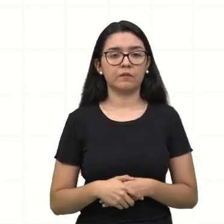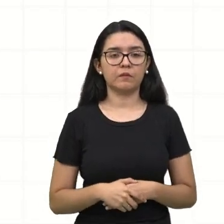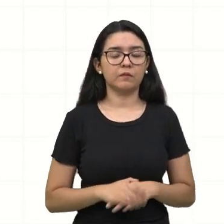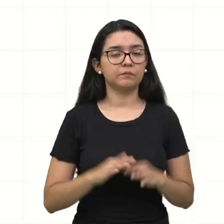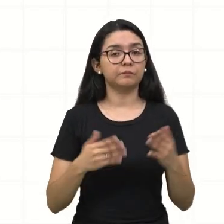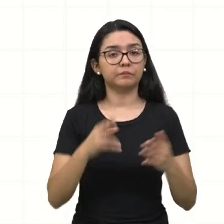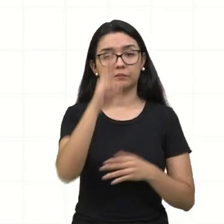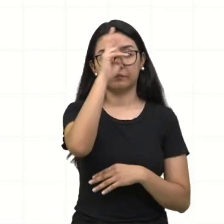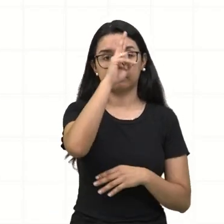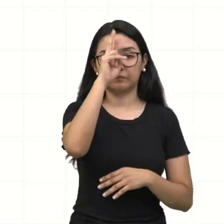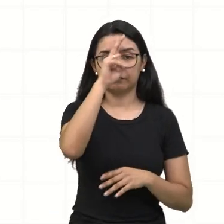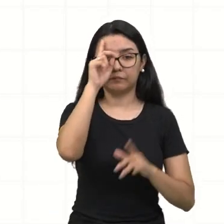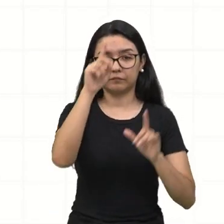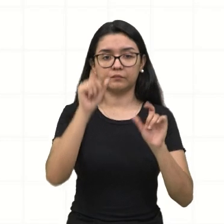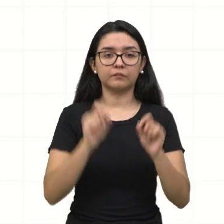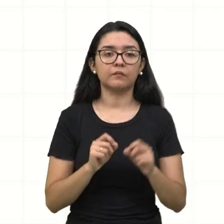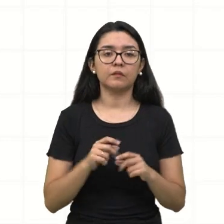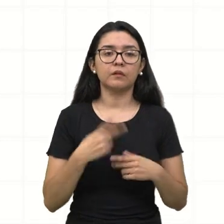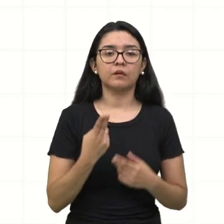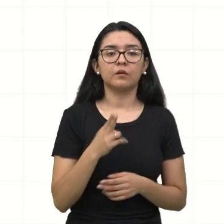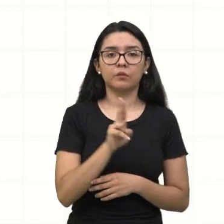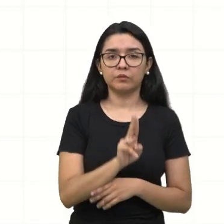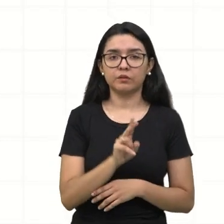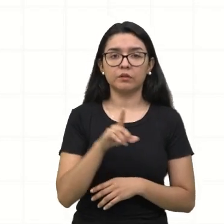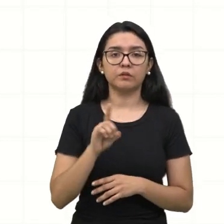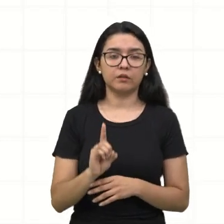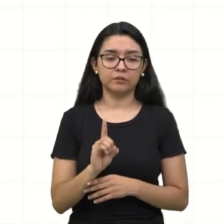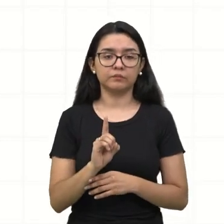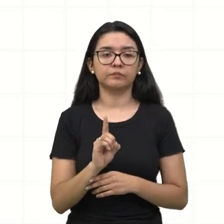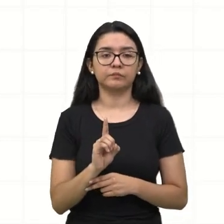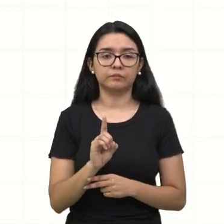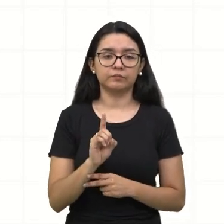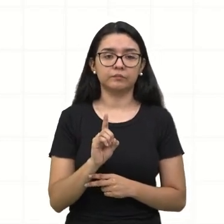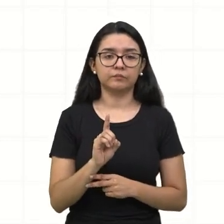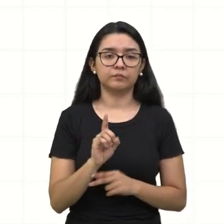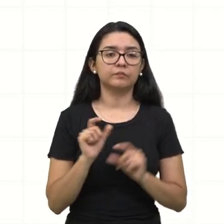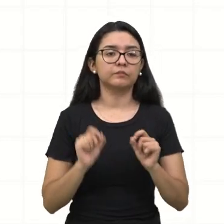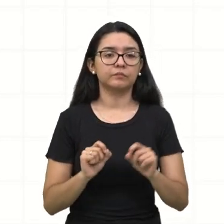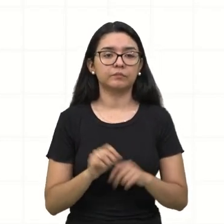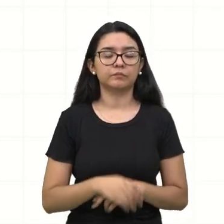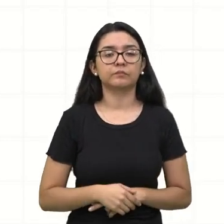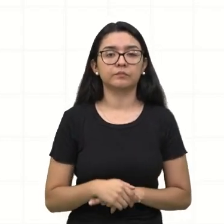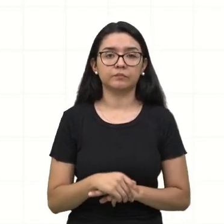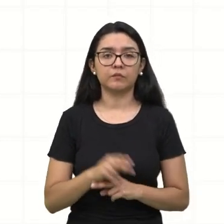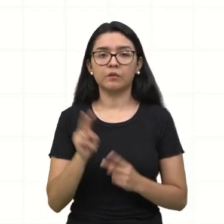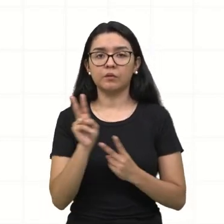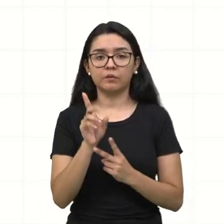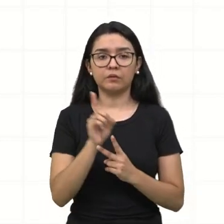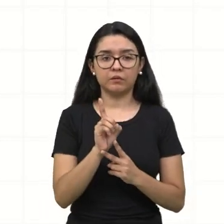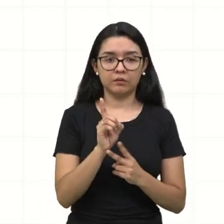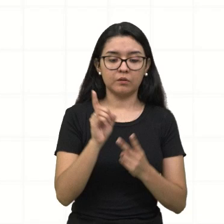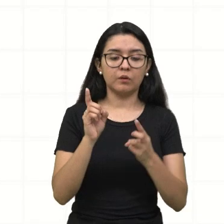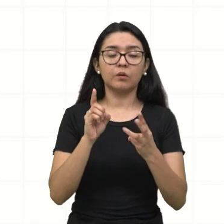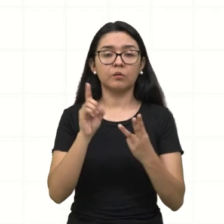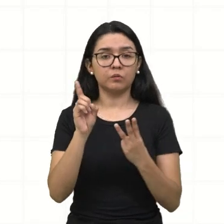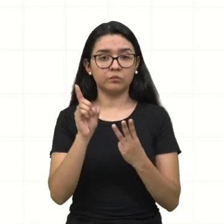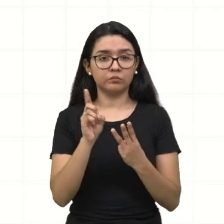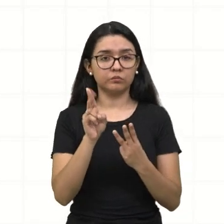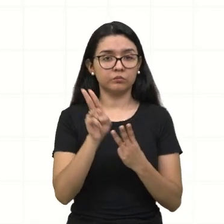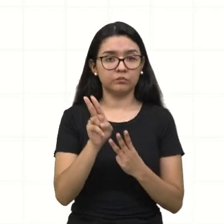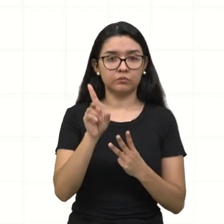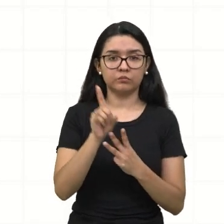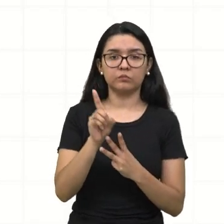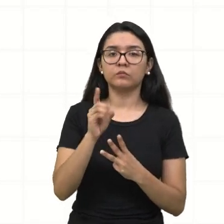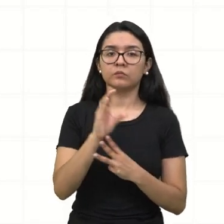Lembrando que aqui é unidade de milhar, dezena de milhar, e a próxima é o quê? Centena de milhar. E